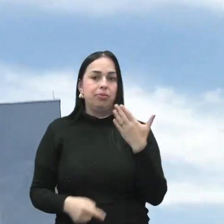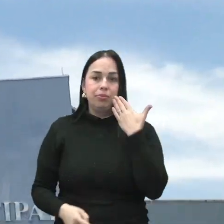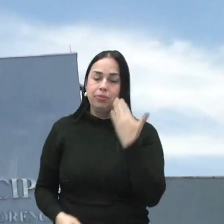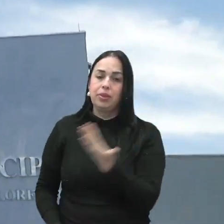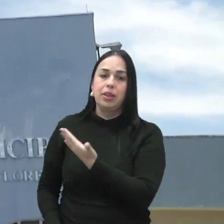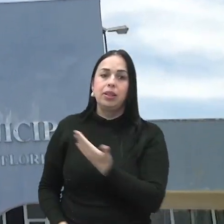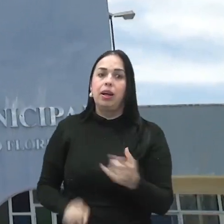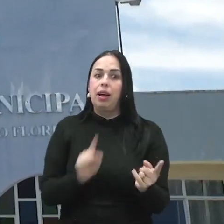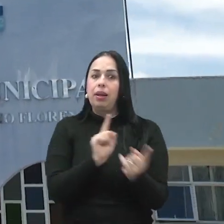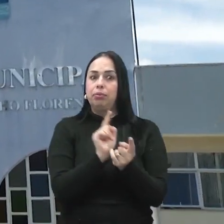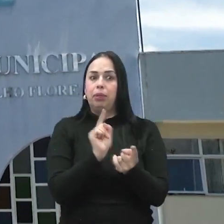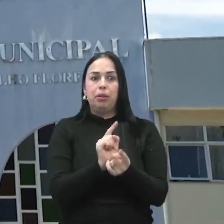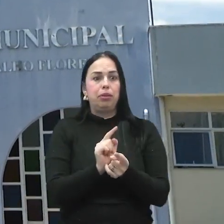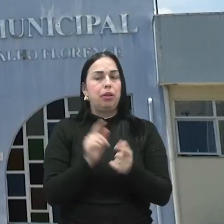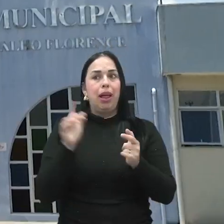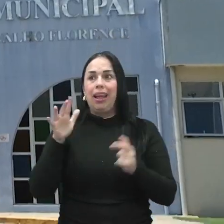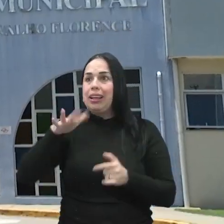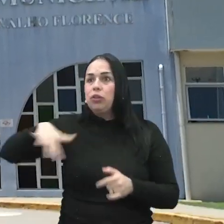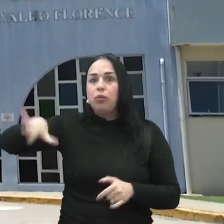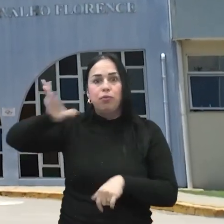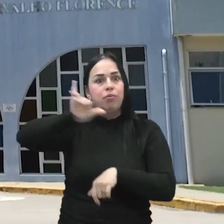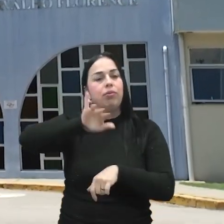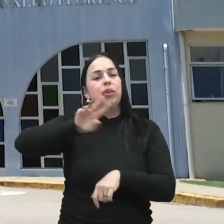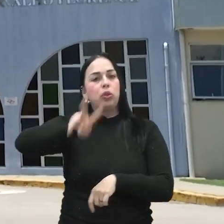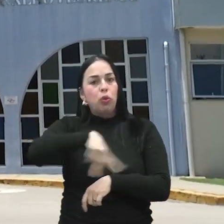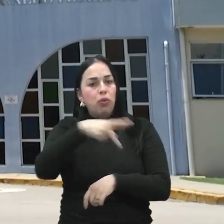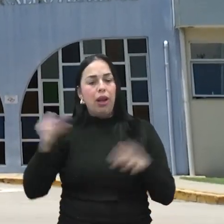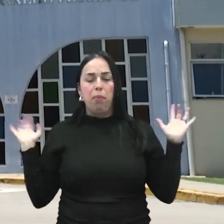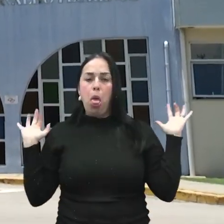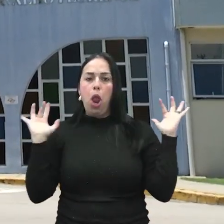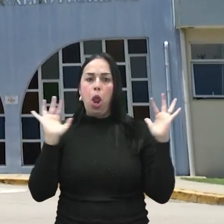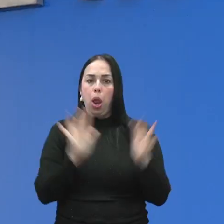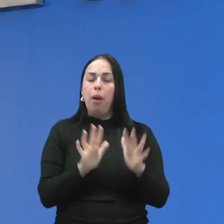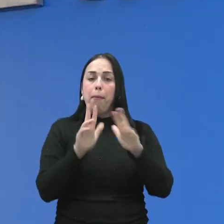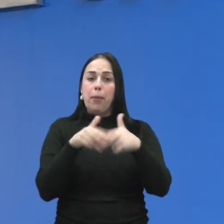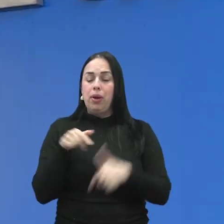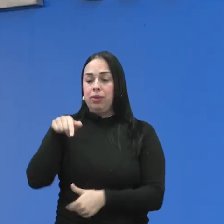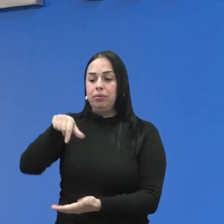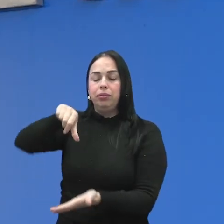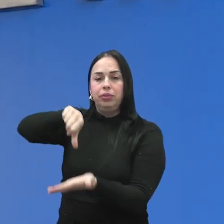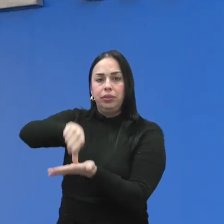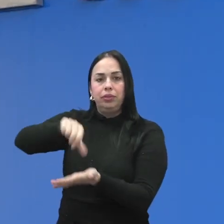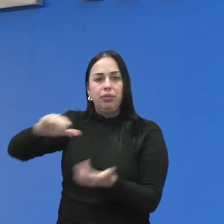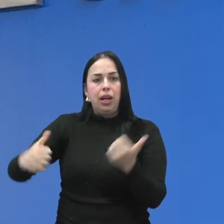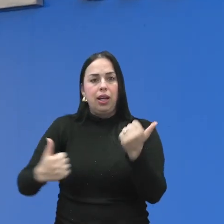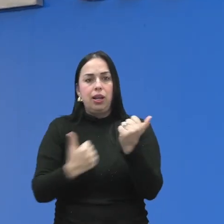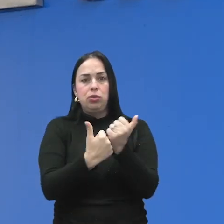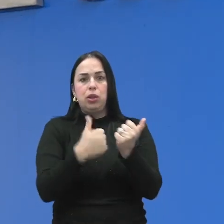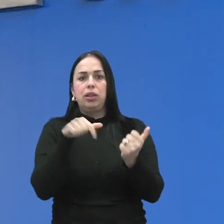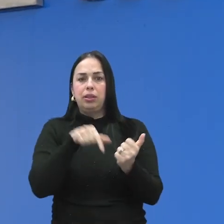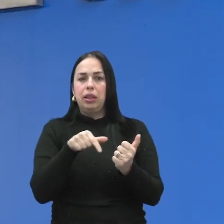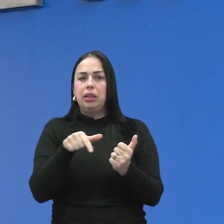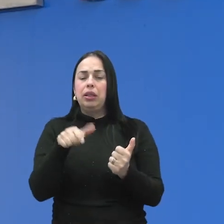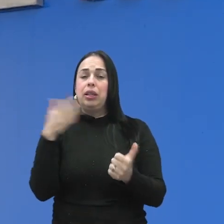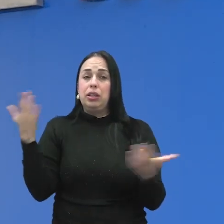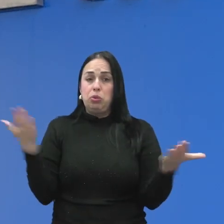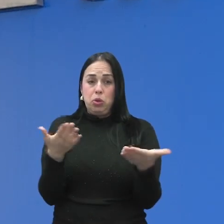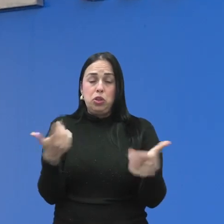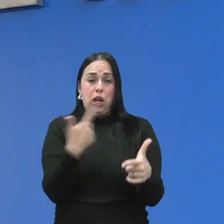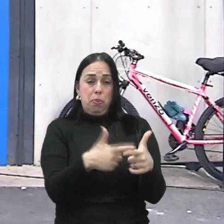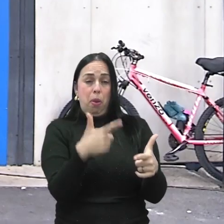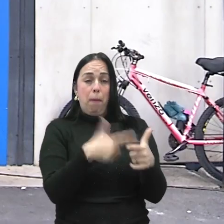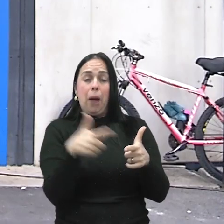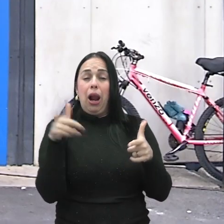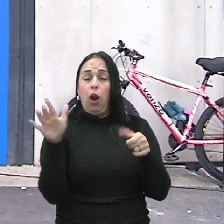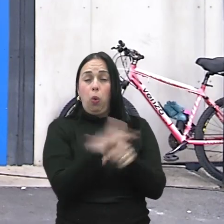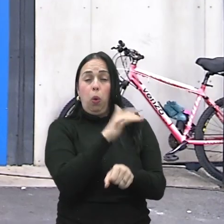que o Hospital Municipal atende pacientes de toda a região. Dessa forma, a nova unidade ajudaria a